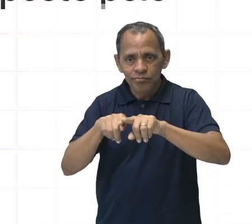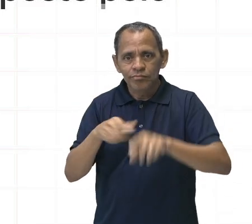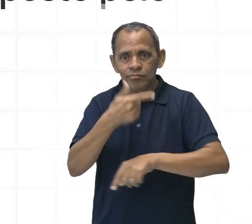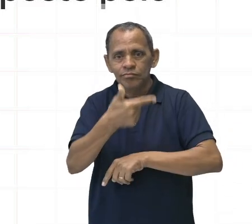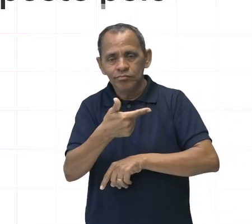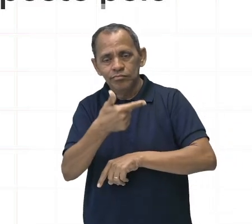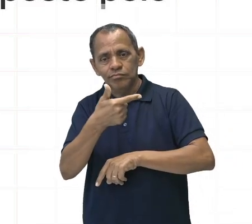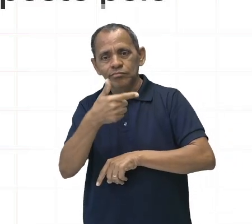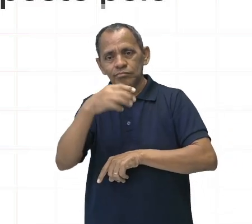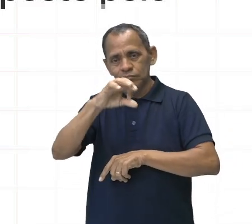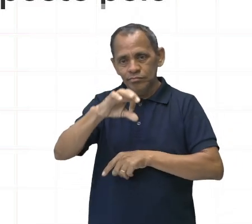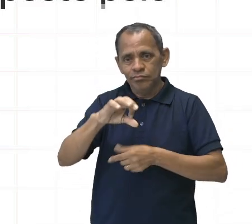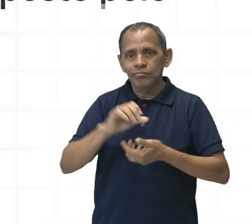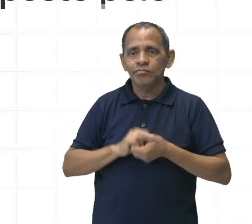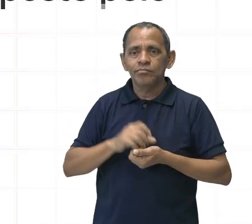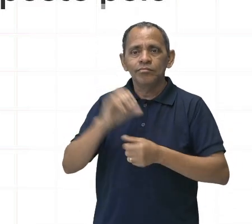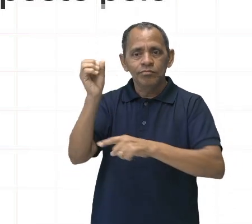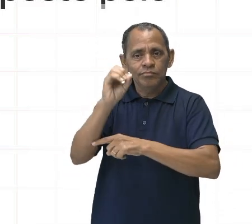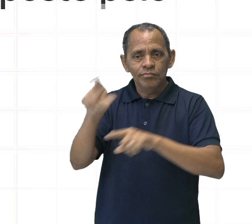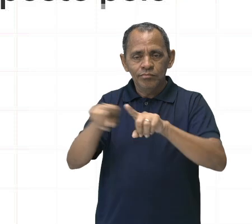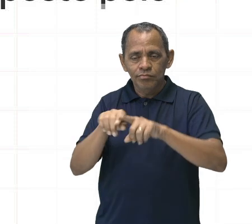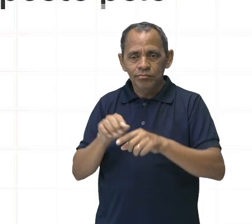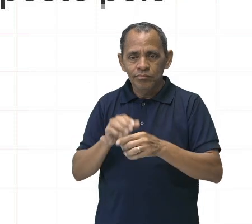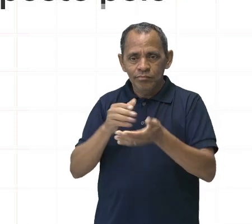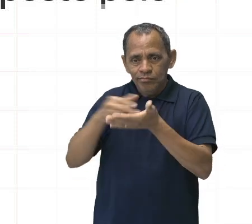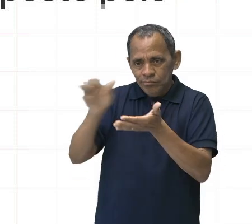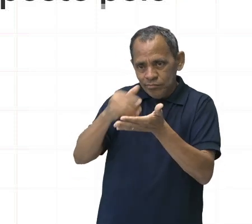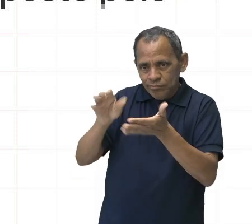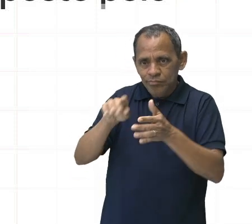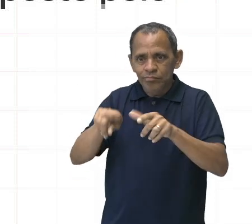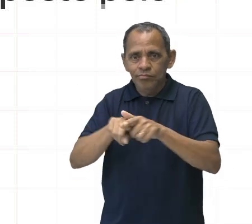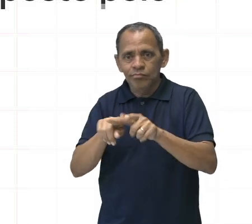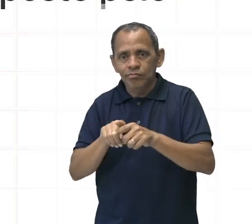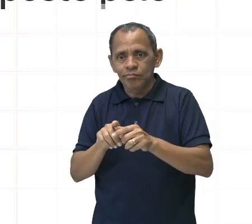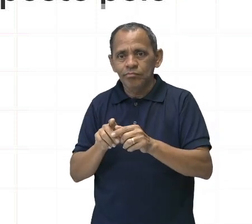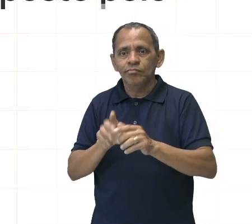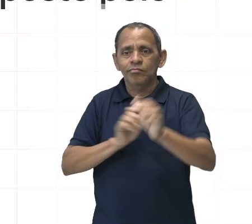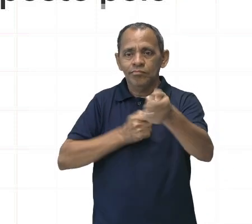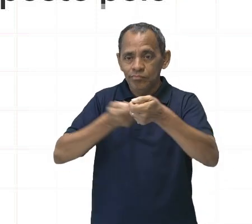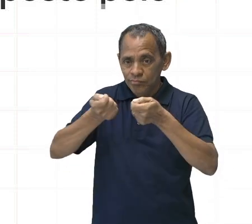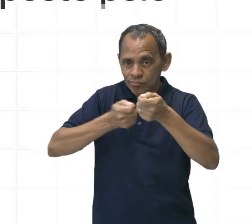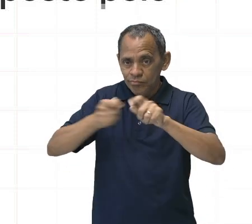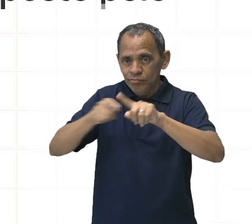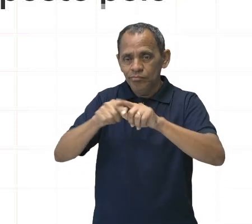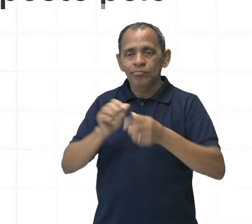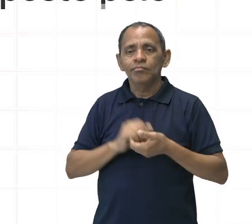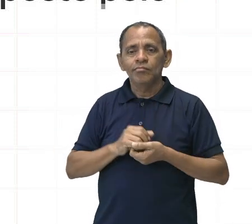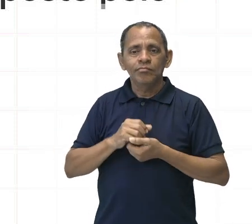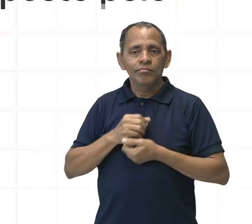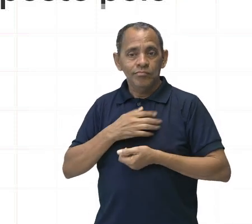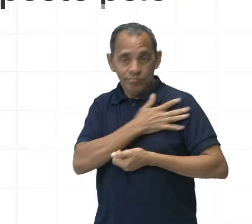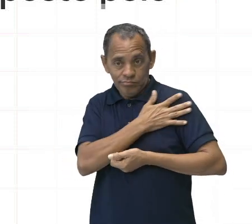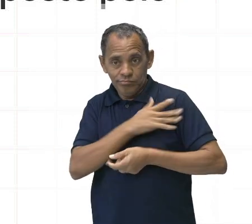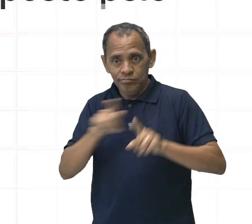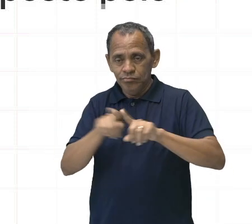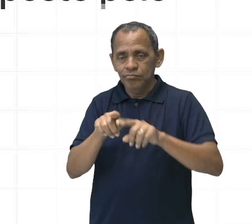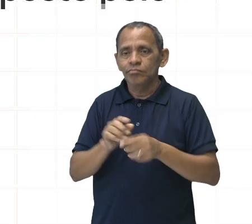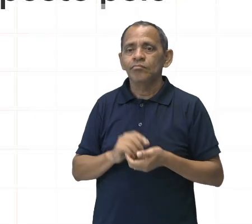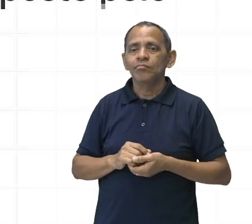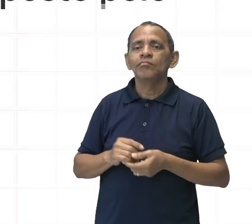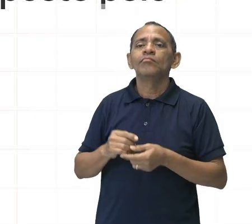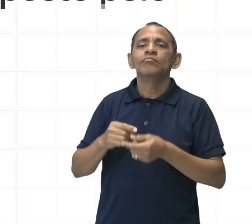foi deposto pelo alto comando do Exército, declarando publicamente que concordava com a